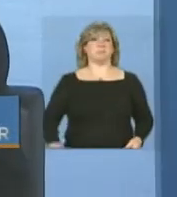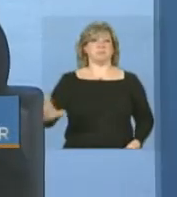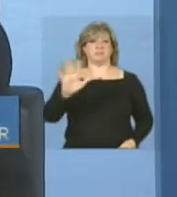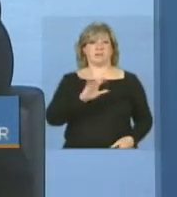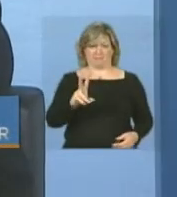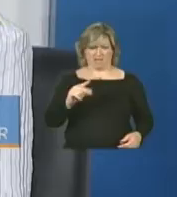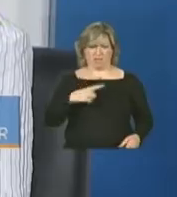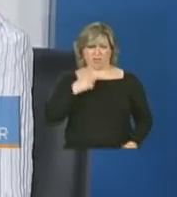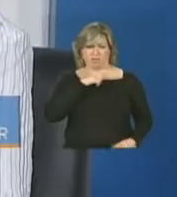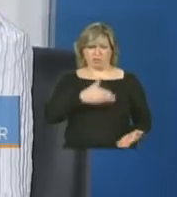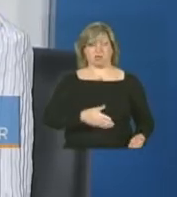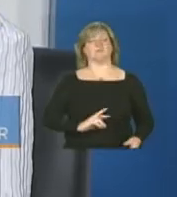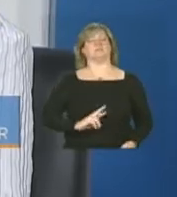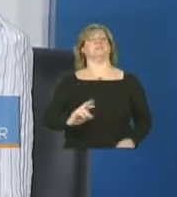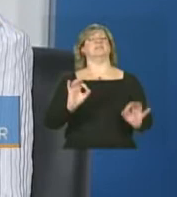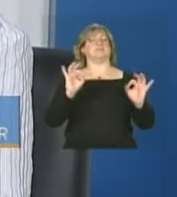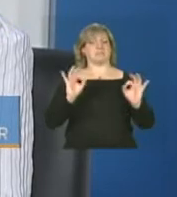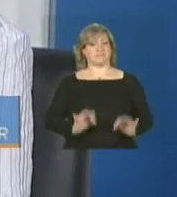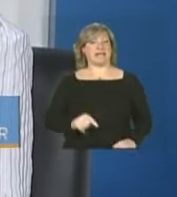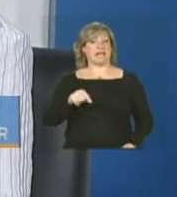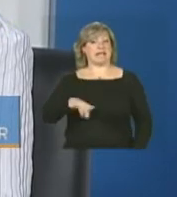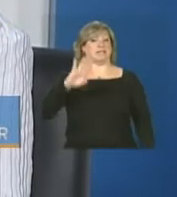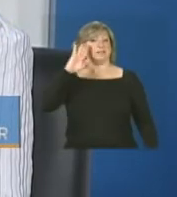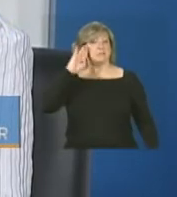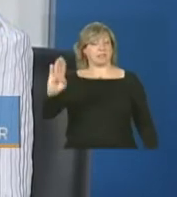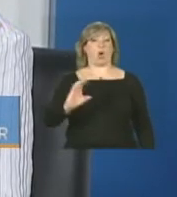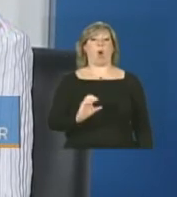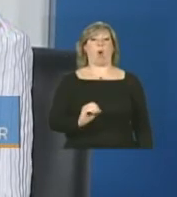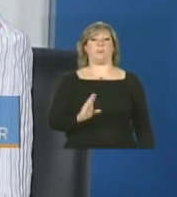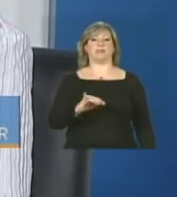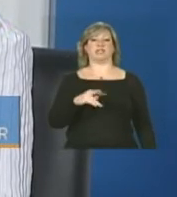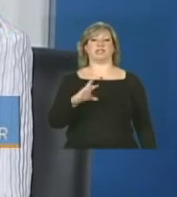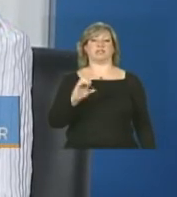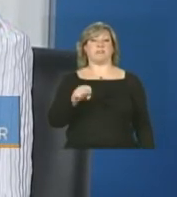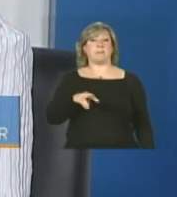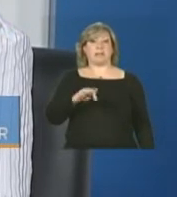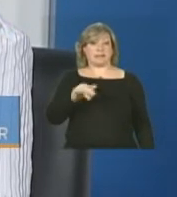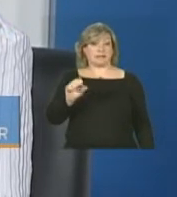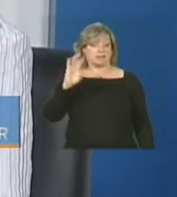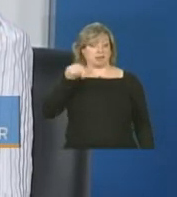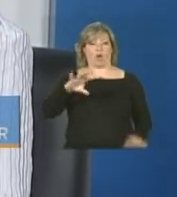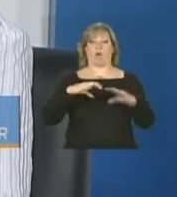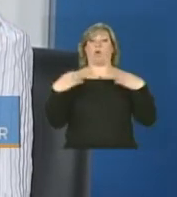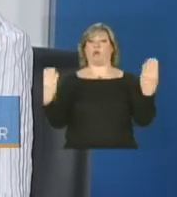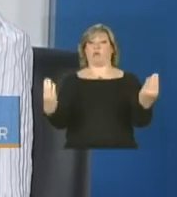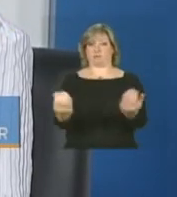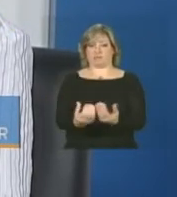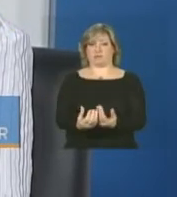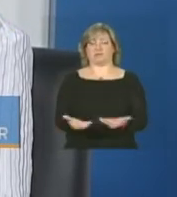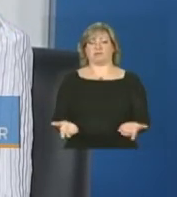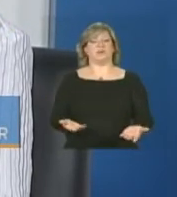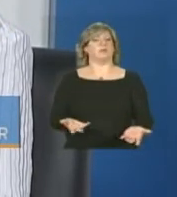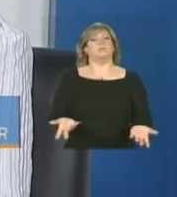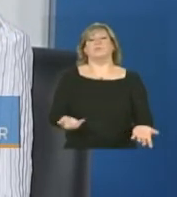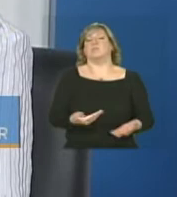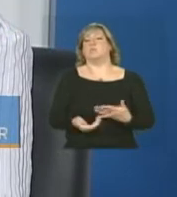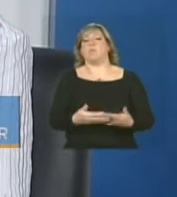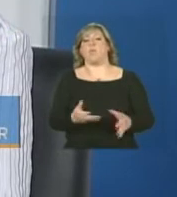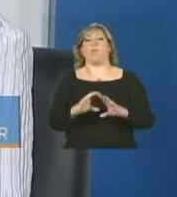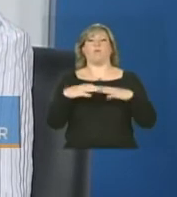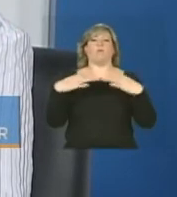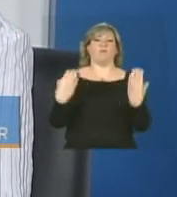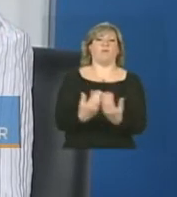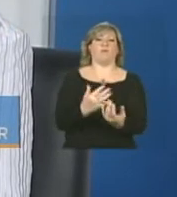retorno? Com certeza. Esse é um dos objetivos, né, essenciais de uma conferência, de qualquer fórum, né,